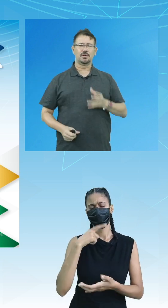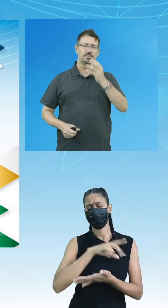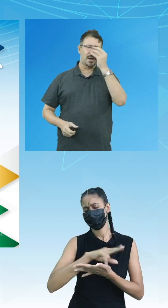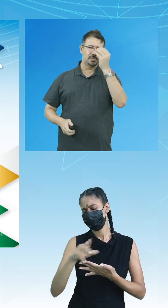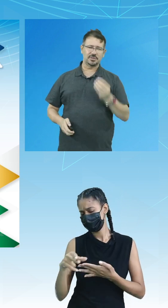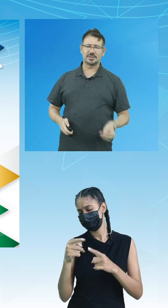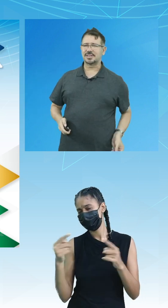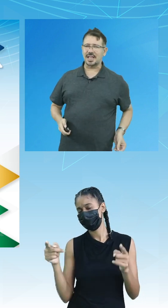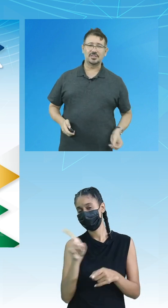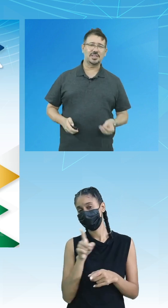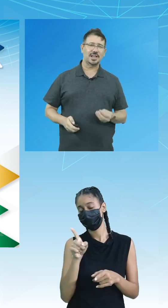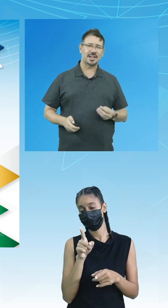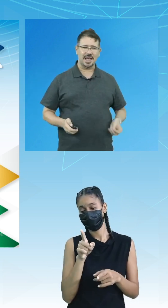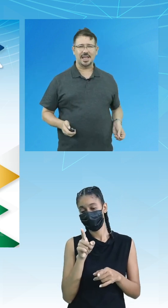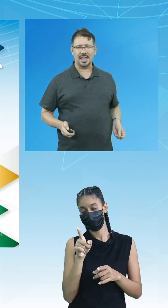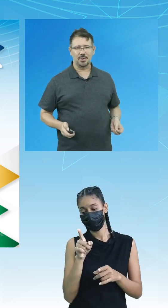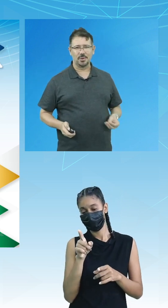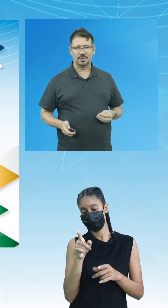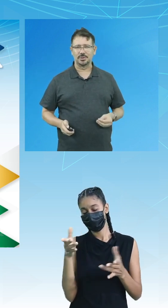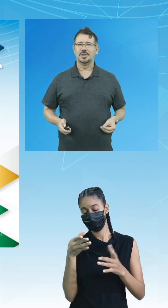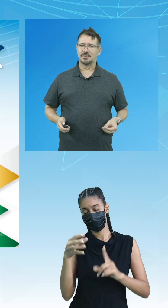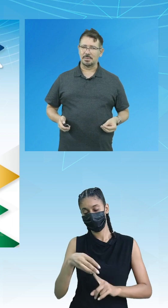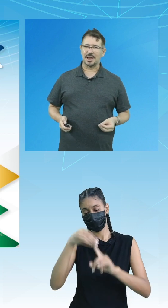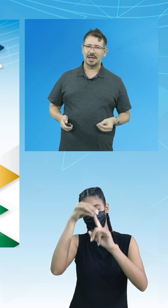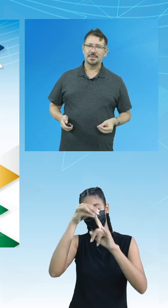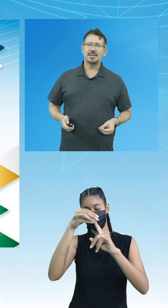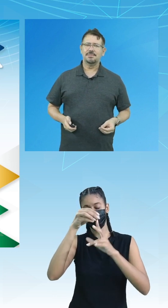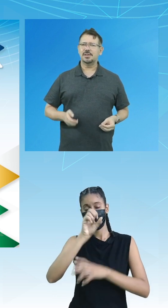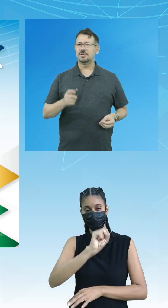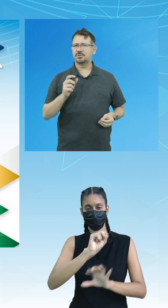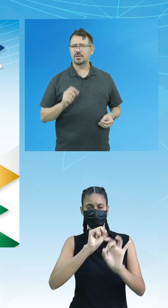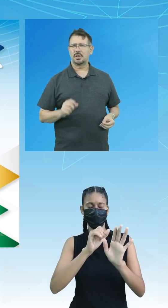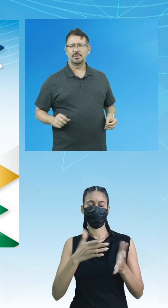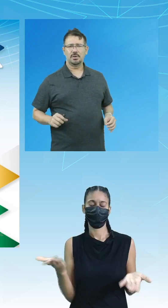mas vamos destacar em 8. Vamos lá?